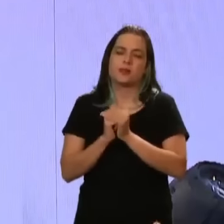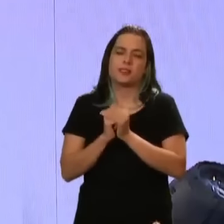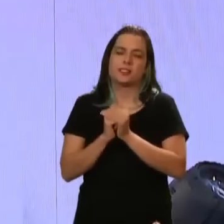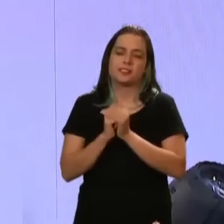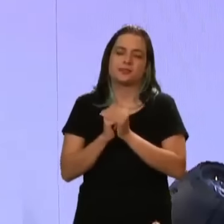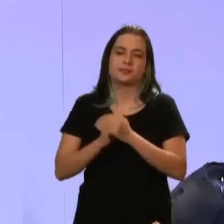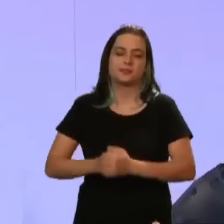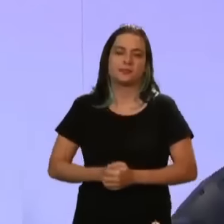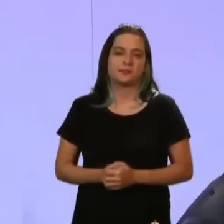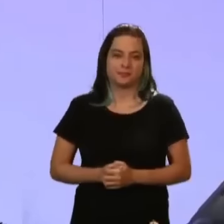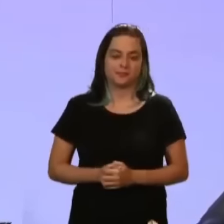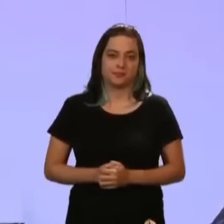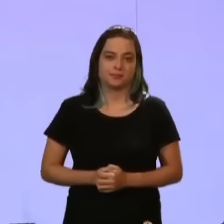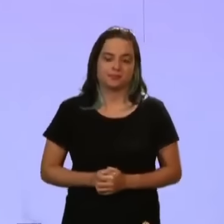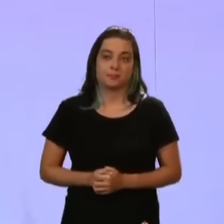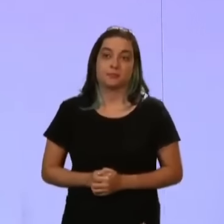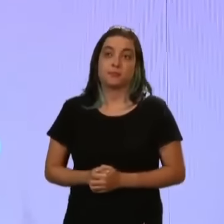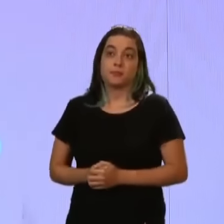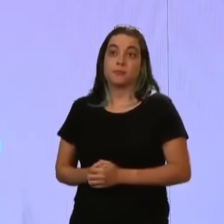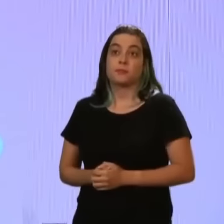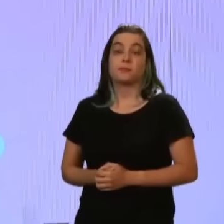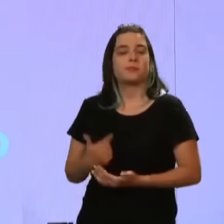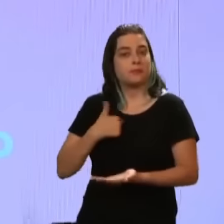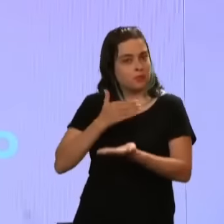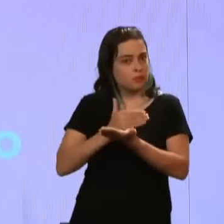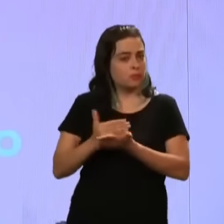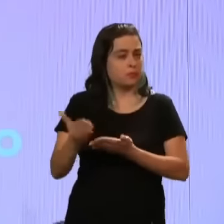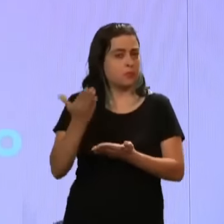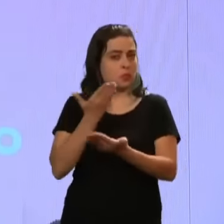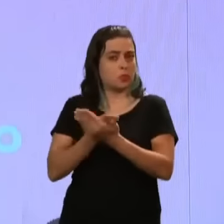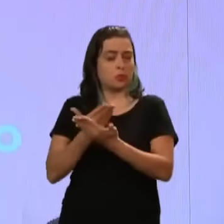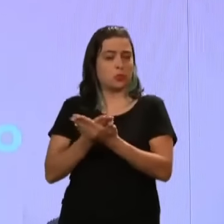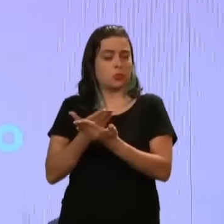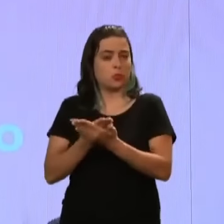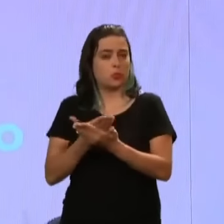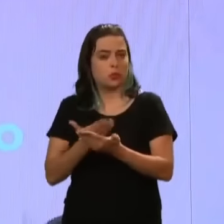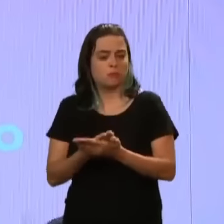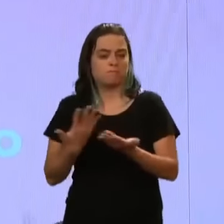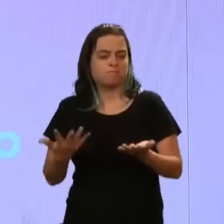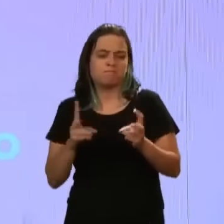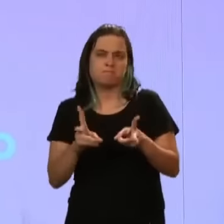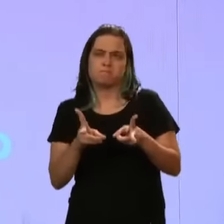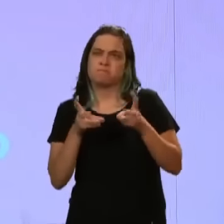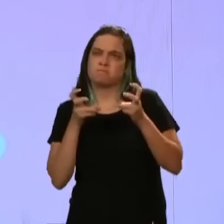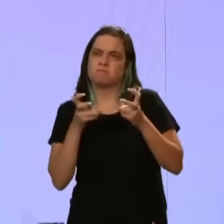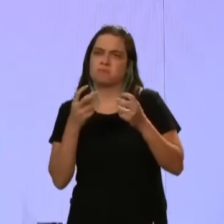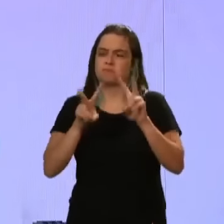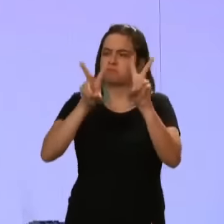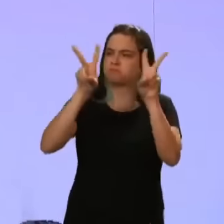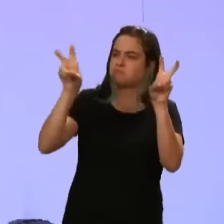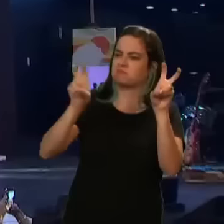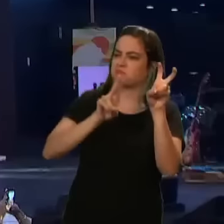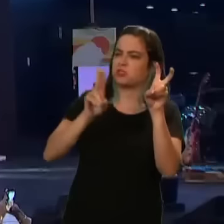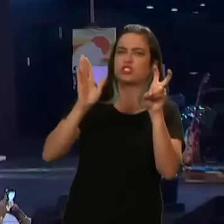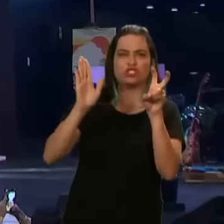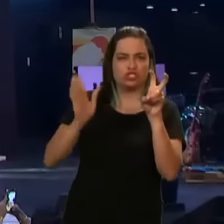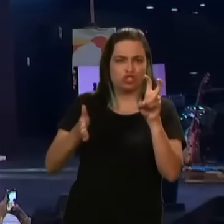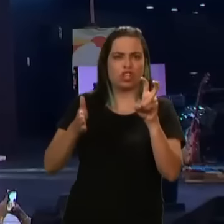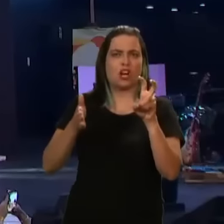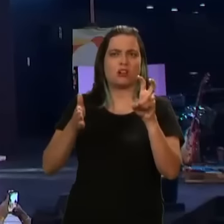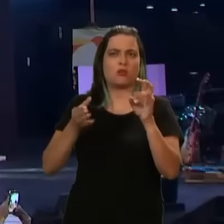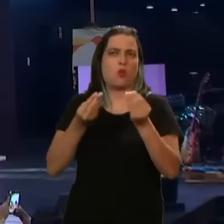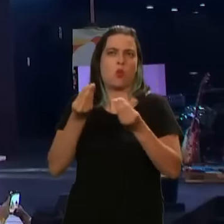Amém. Quando eu comecei a estudar, eu percebi que, ao invés de chamar essa primeira noite de lapidada na